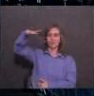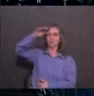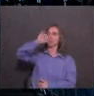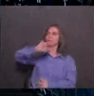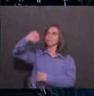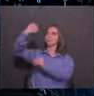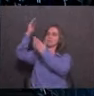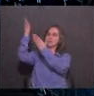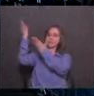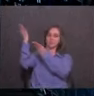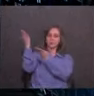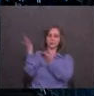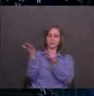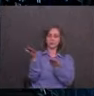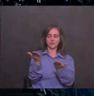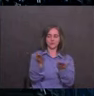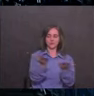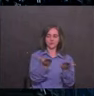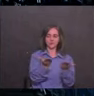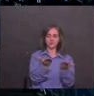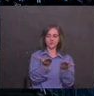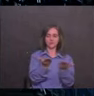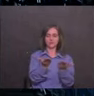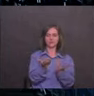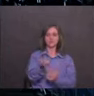venha a nós o vosso reino,